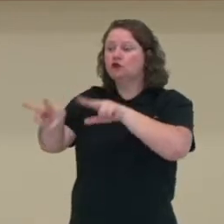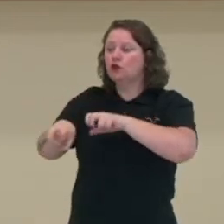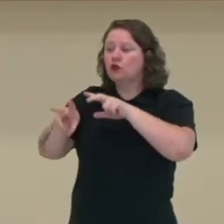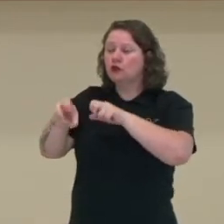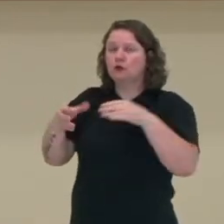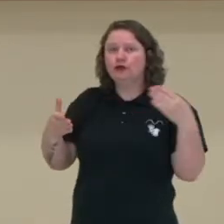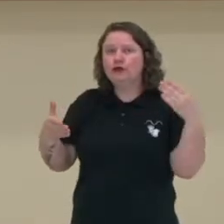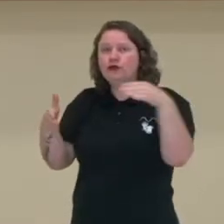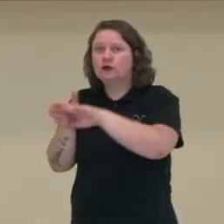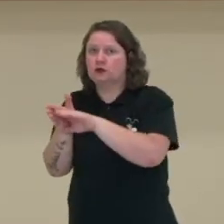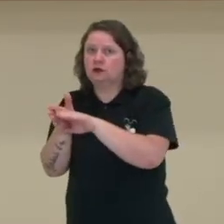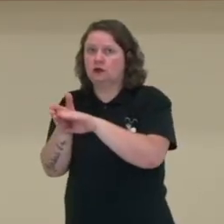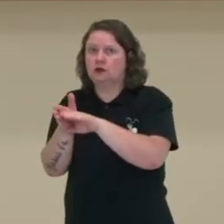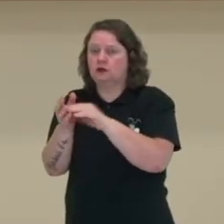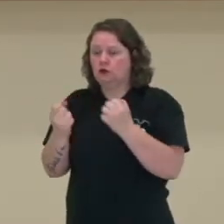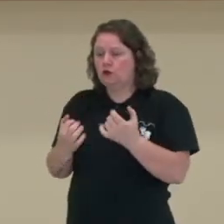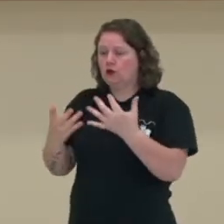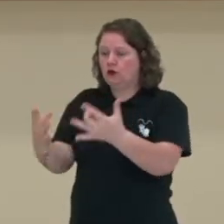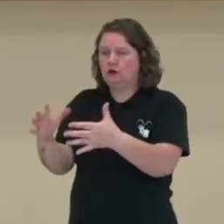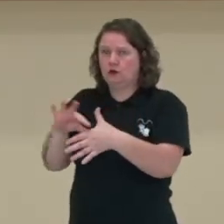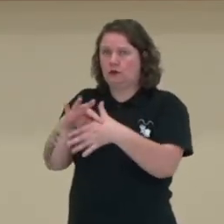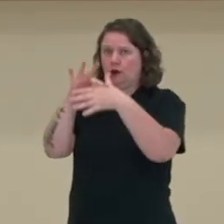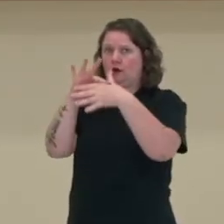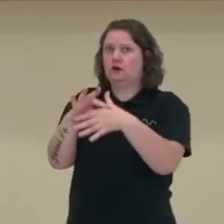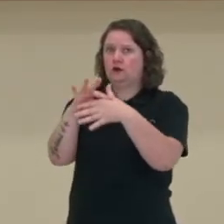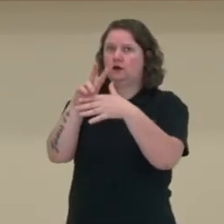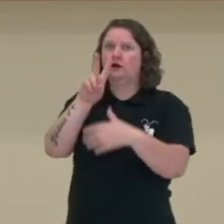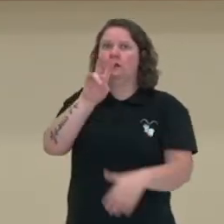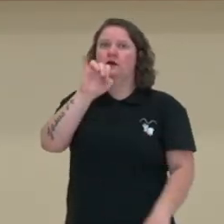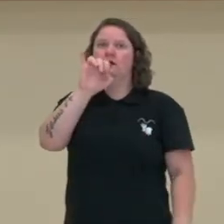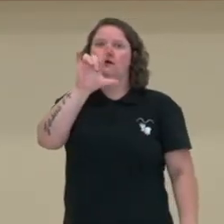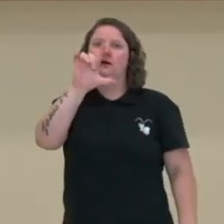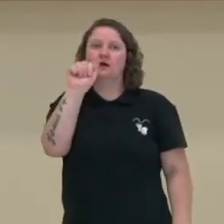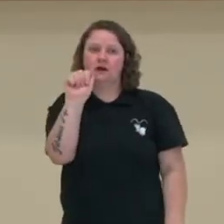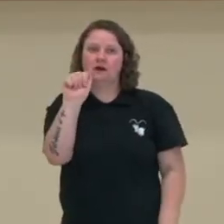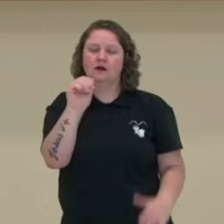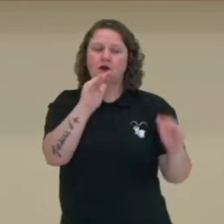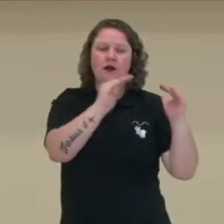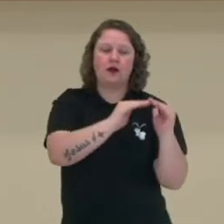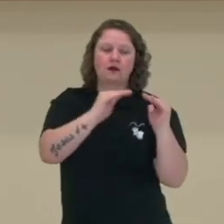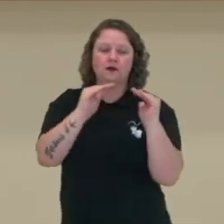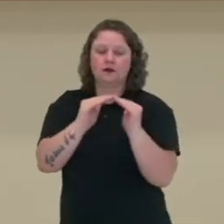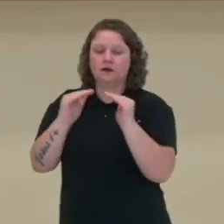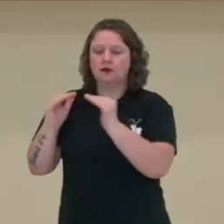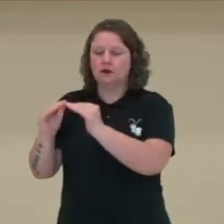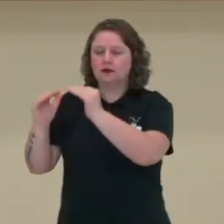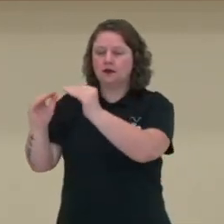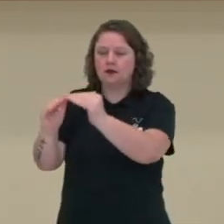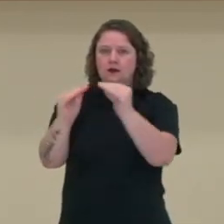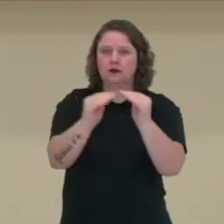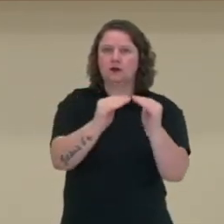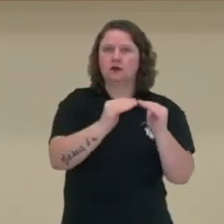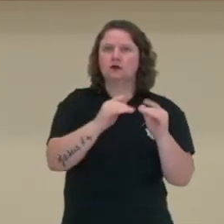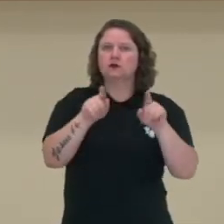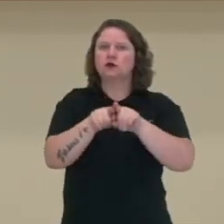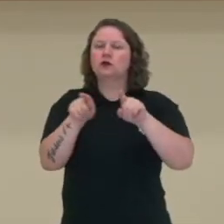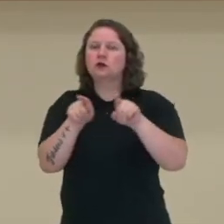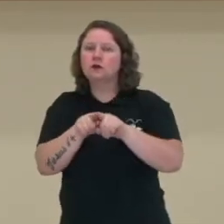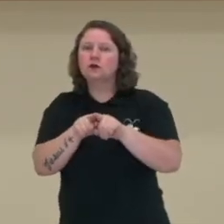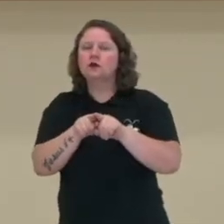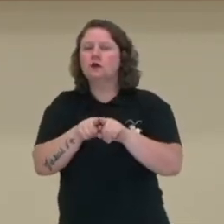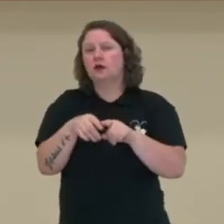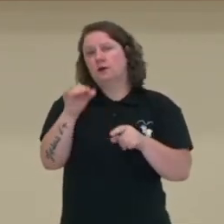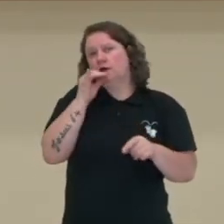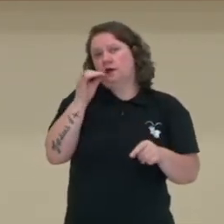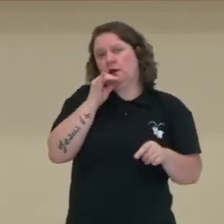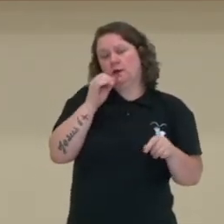dessas terras, inclusive que eram chamadas de vila, né? Aquelas casas que tinham uma casa de campo do fim de semana, do